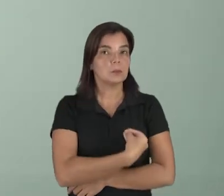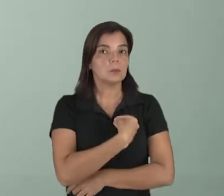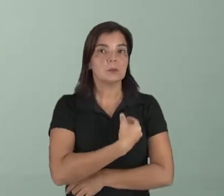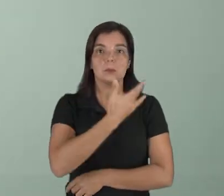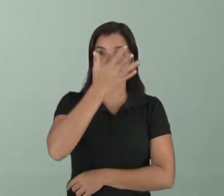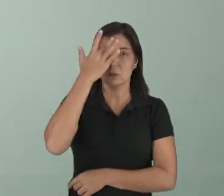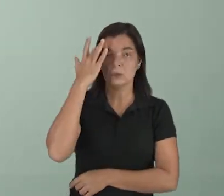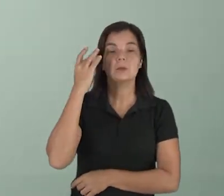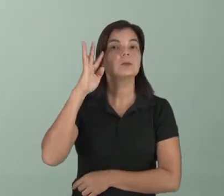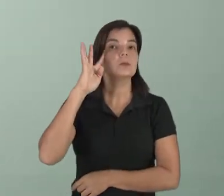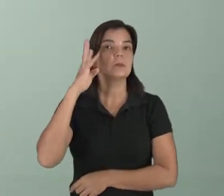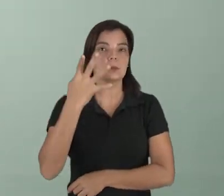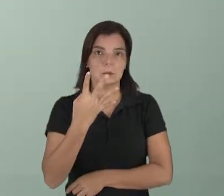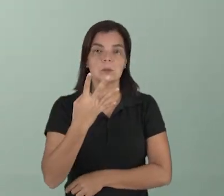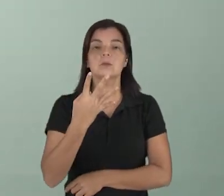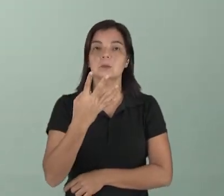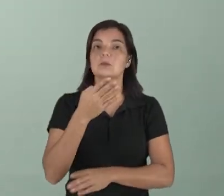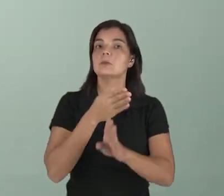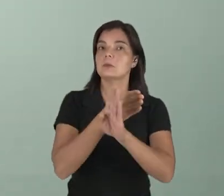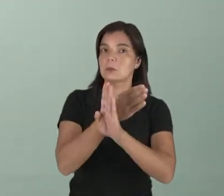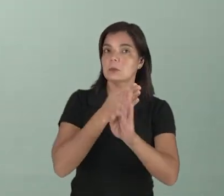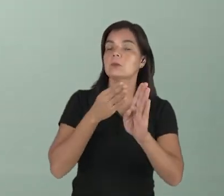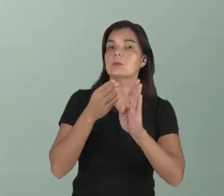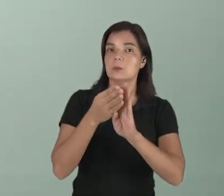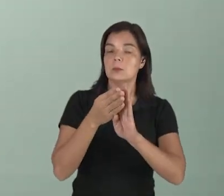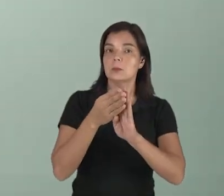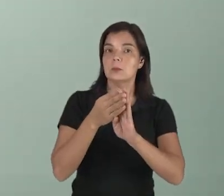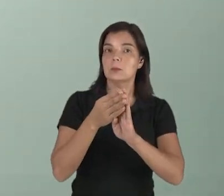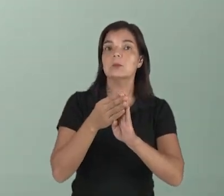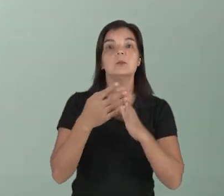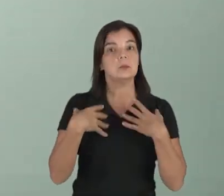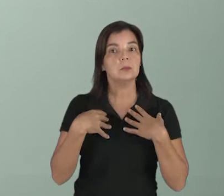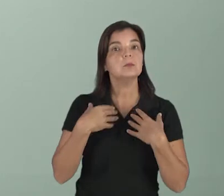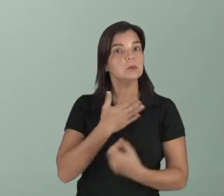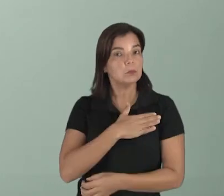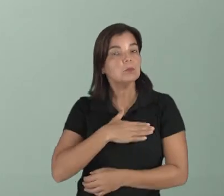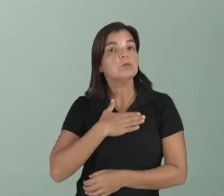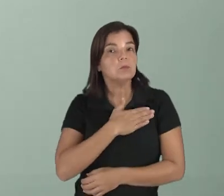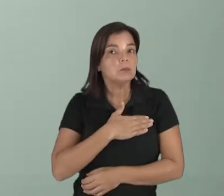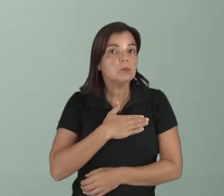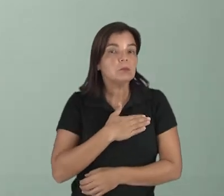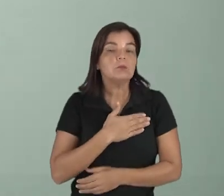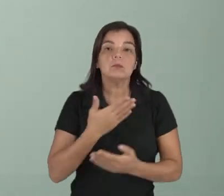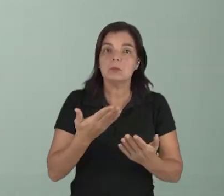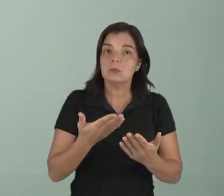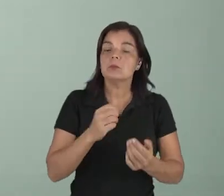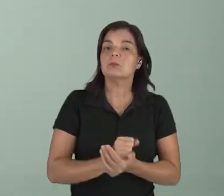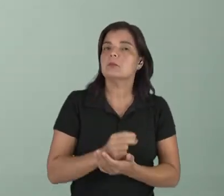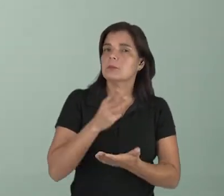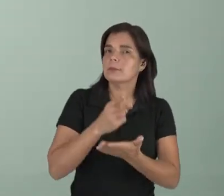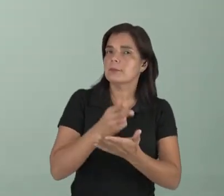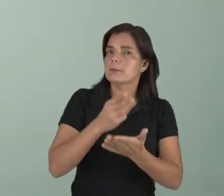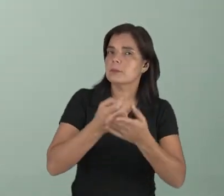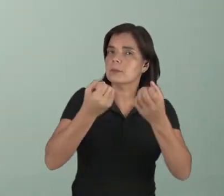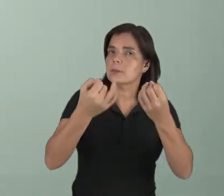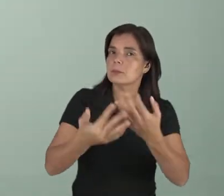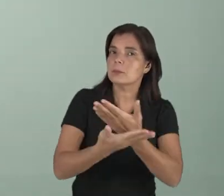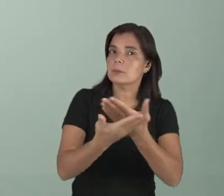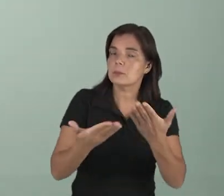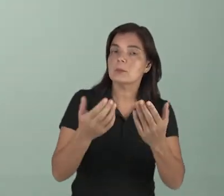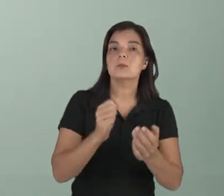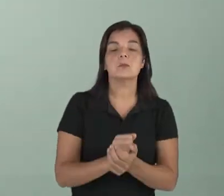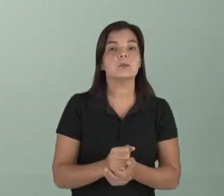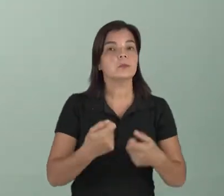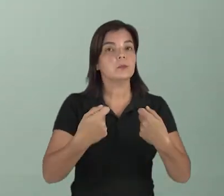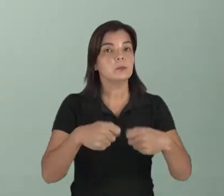pessoa ela decide fazer aquela modalidade, ela se identifica, né? Então, que nem eu tô sempre batendo na tecla aqui com vocês, ela